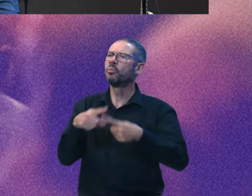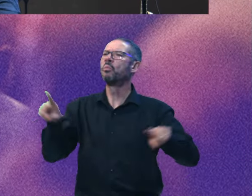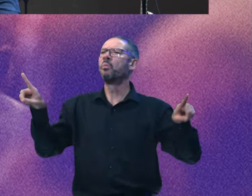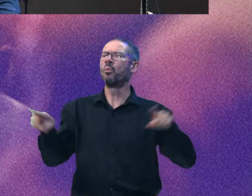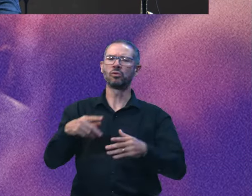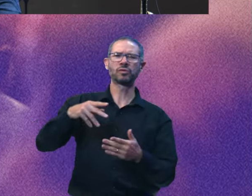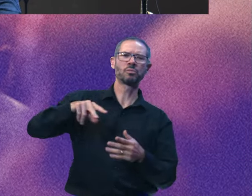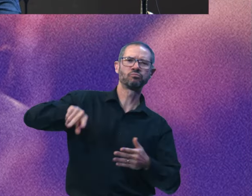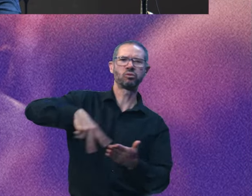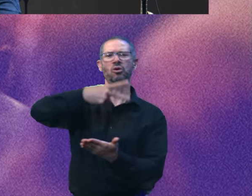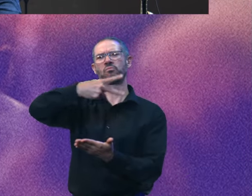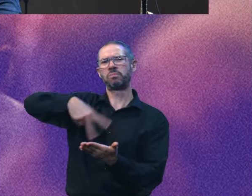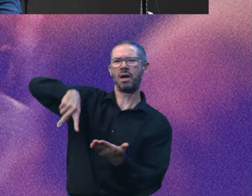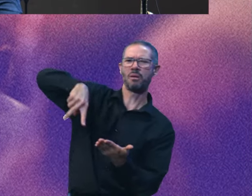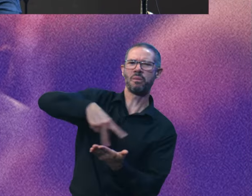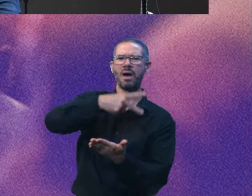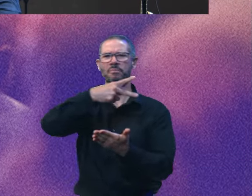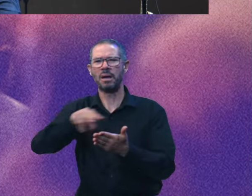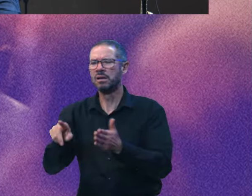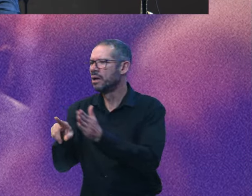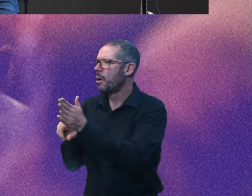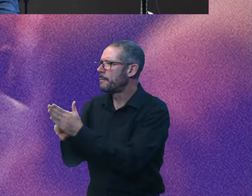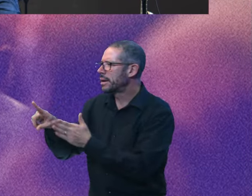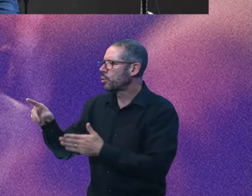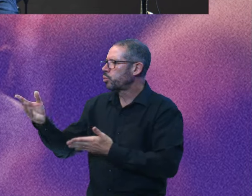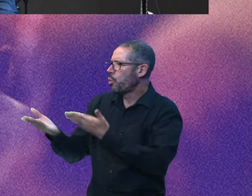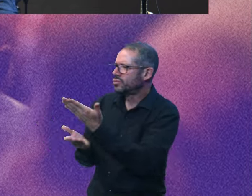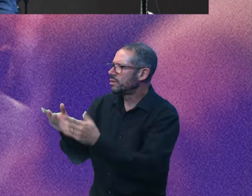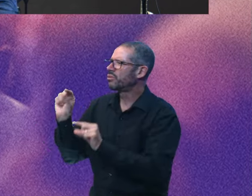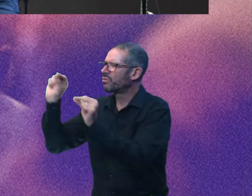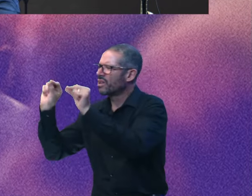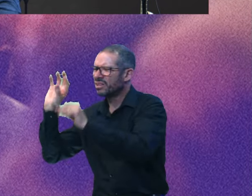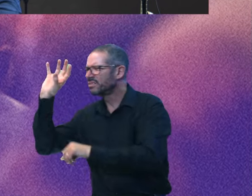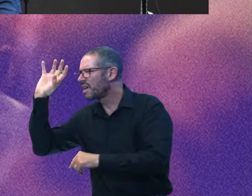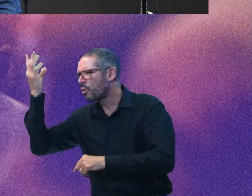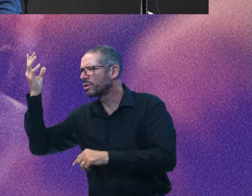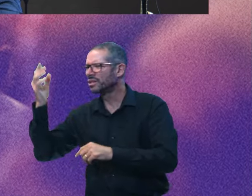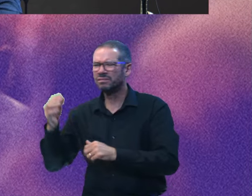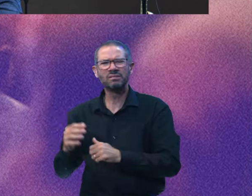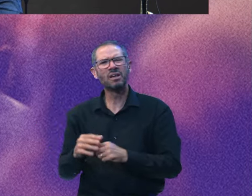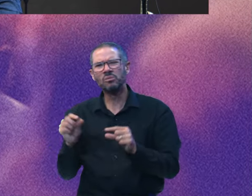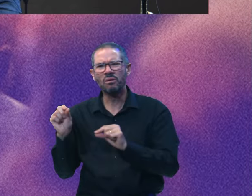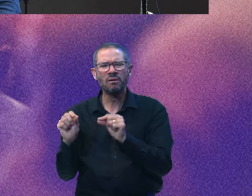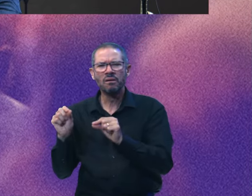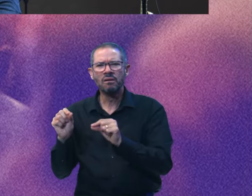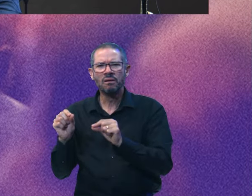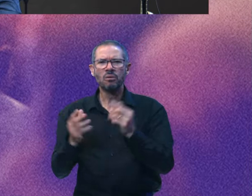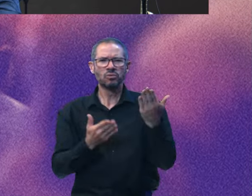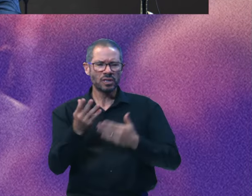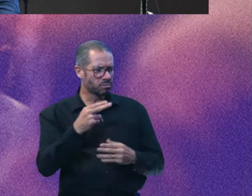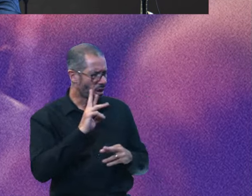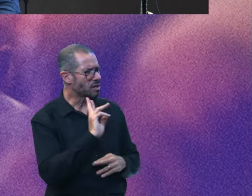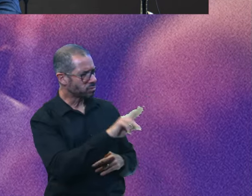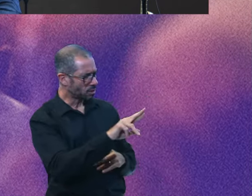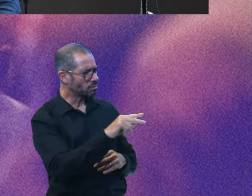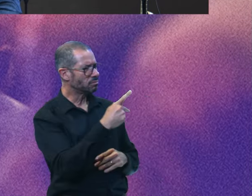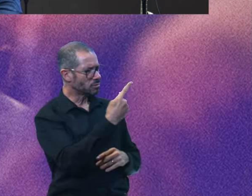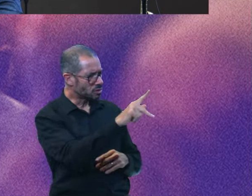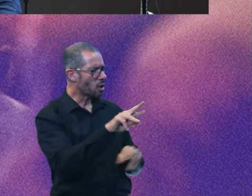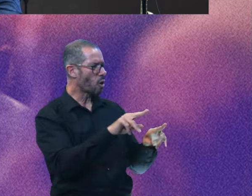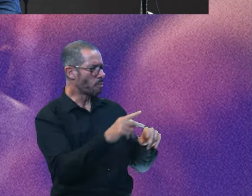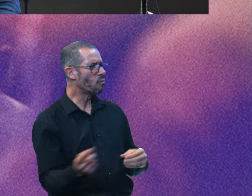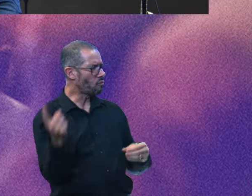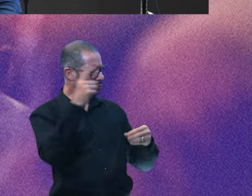e dança. Perguntou a um dos servos, o que está acontecendo? O servo respondeu, o teu irmão